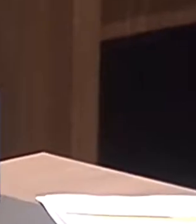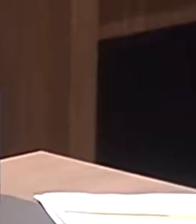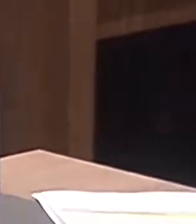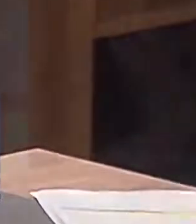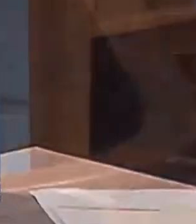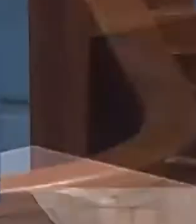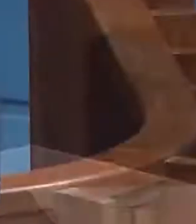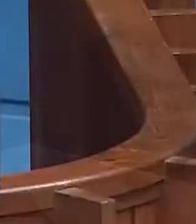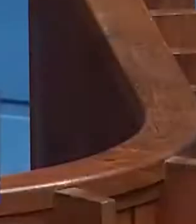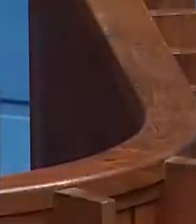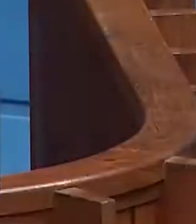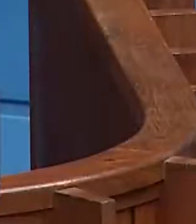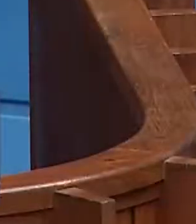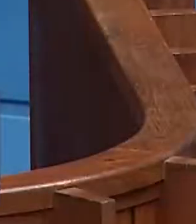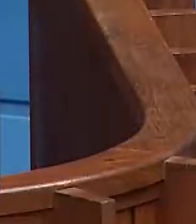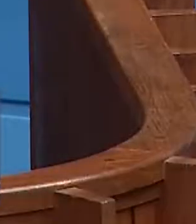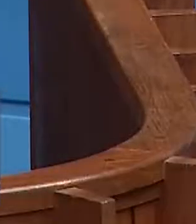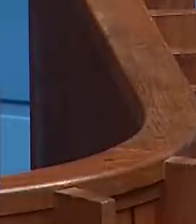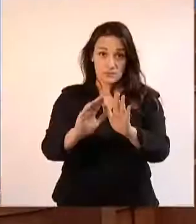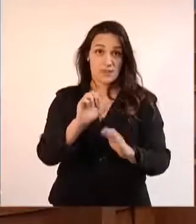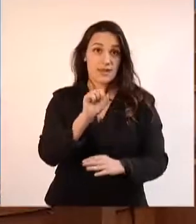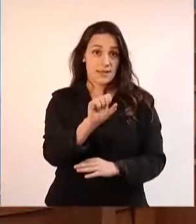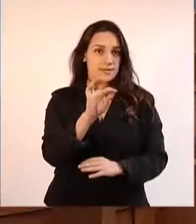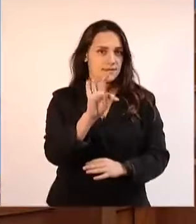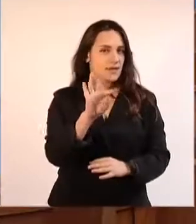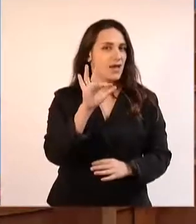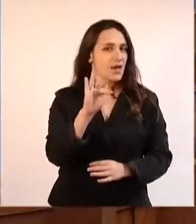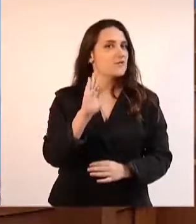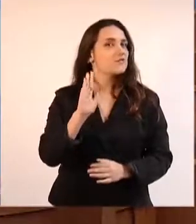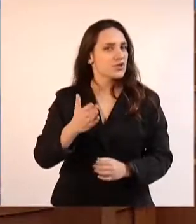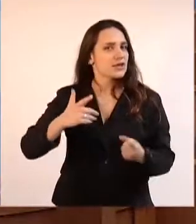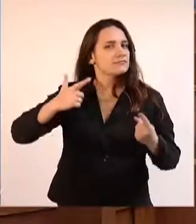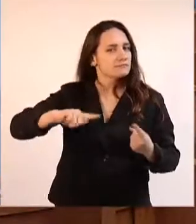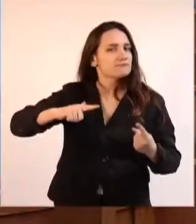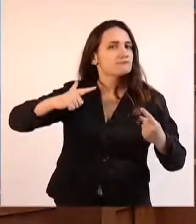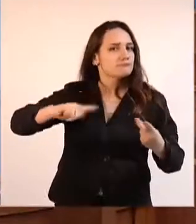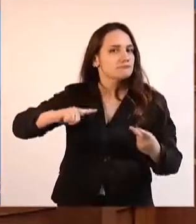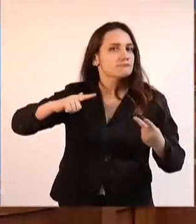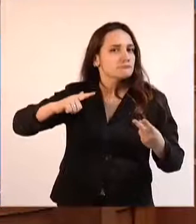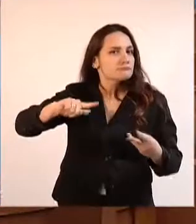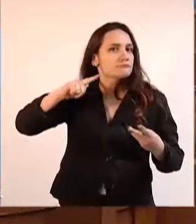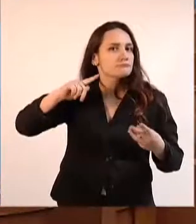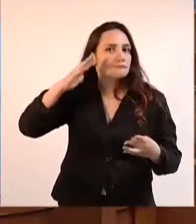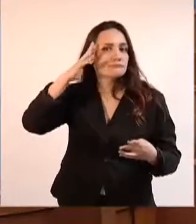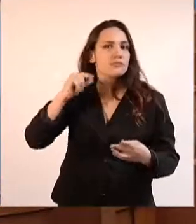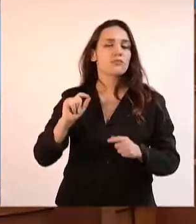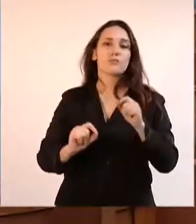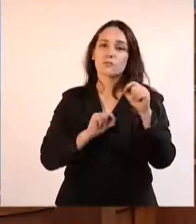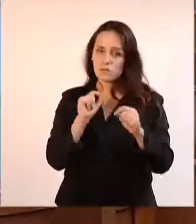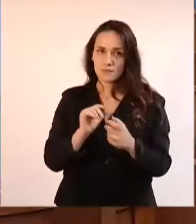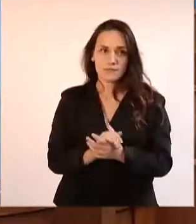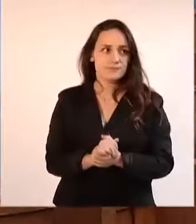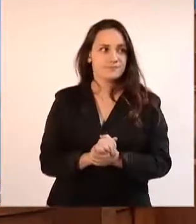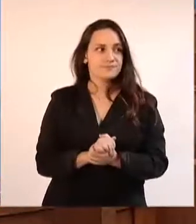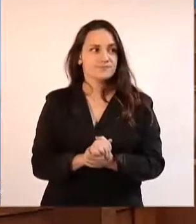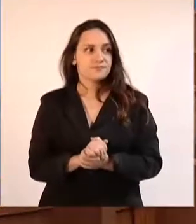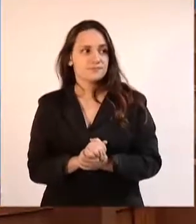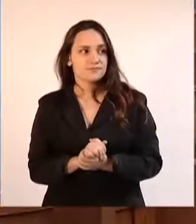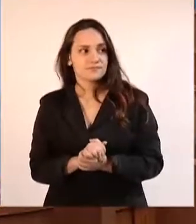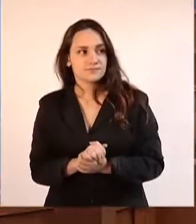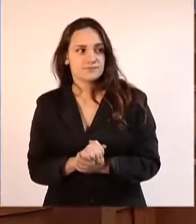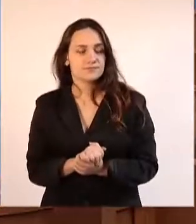Supremo Tribunal Federal, em reiteradas decisões, tem dito que a reserva